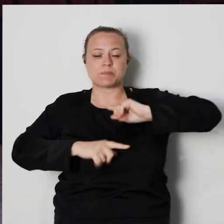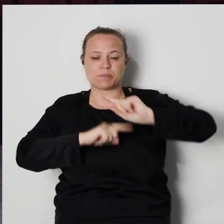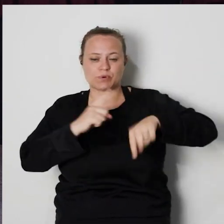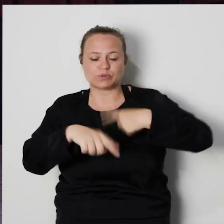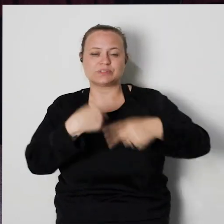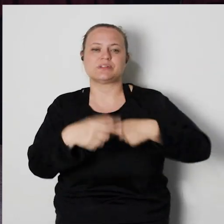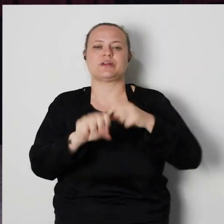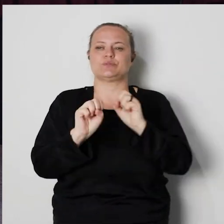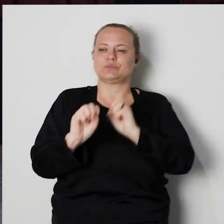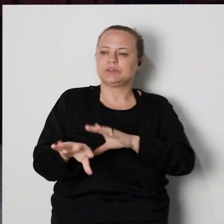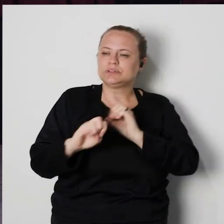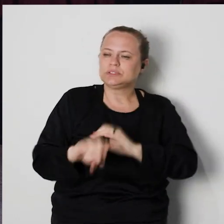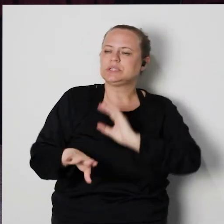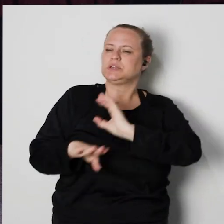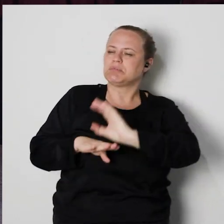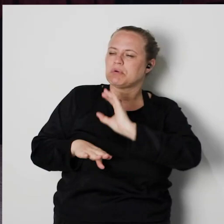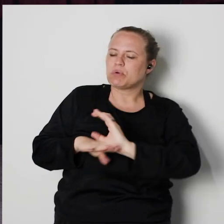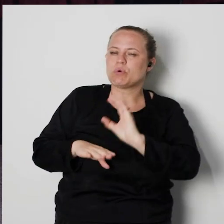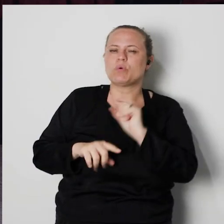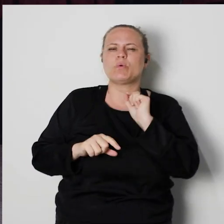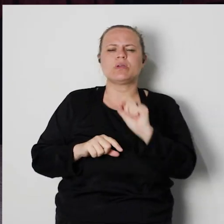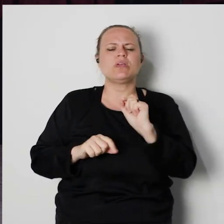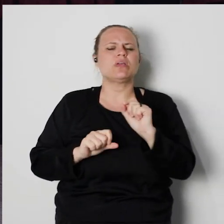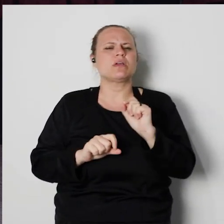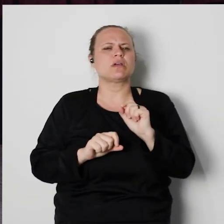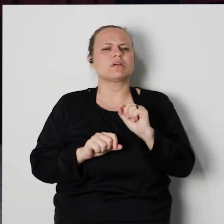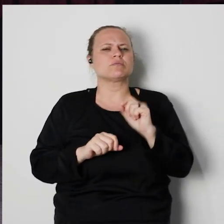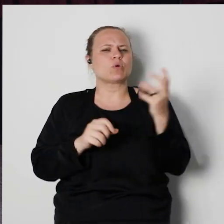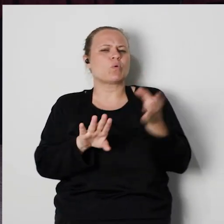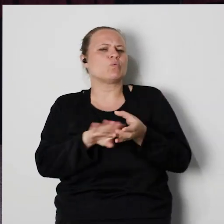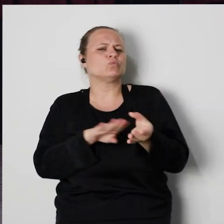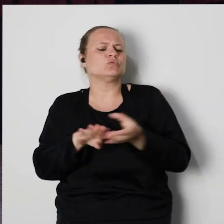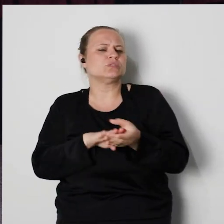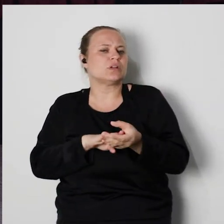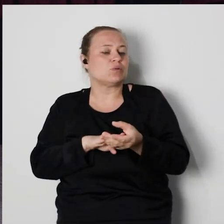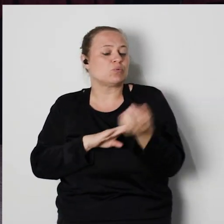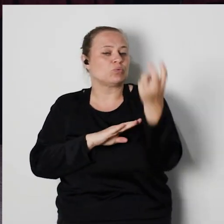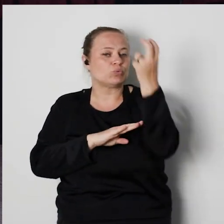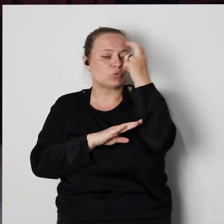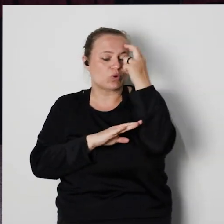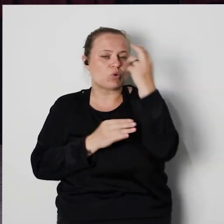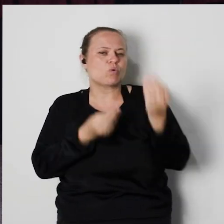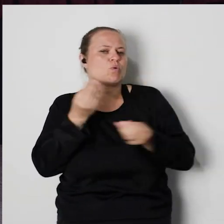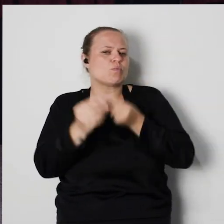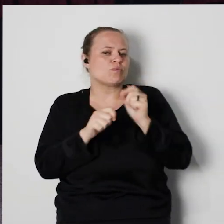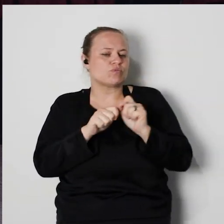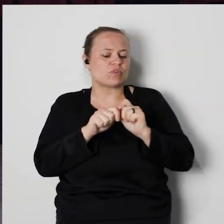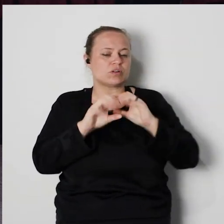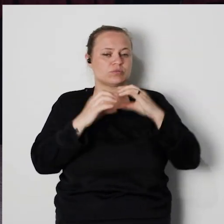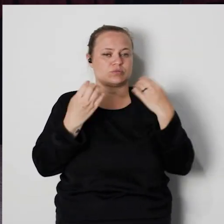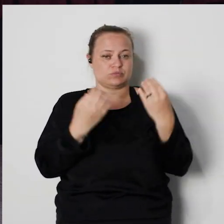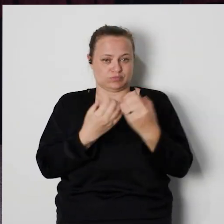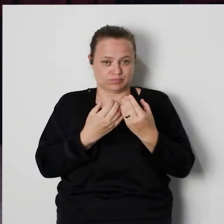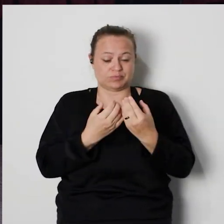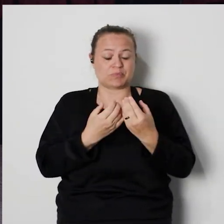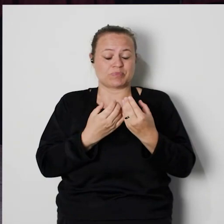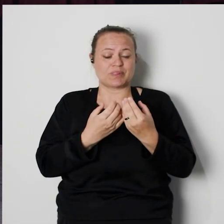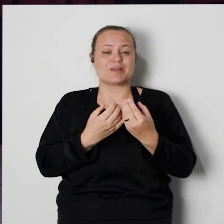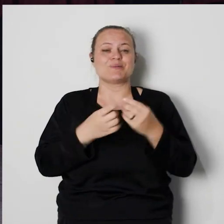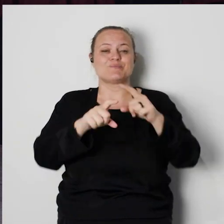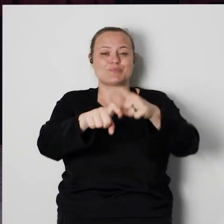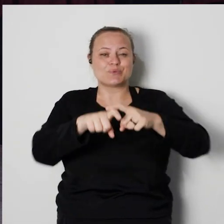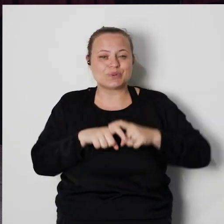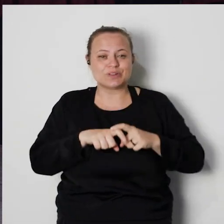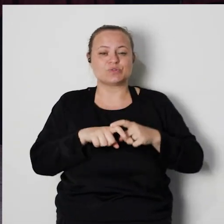localidade. Isso aí implicou também todo um processo de capacitação. E aí, o que é um